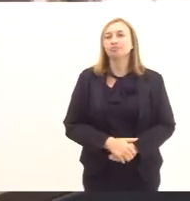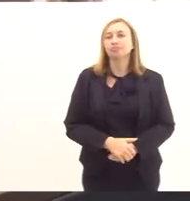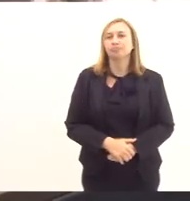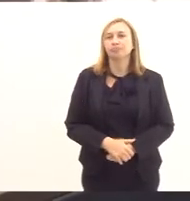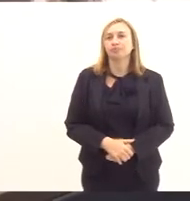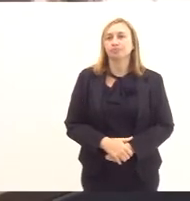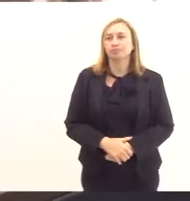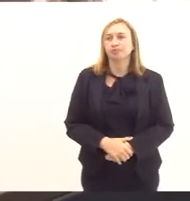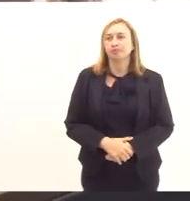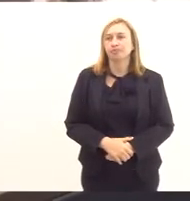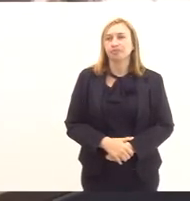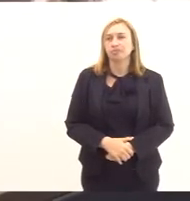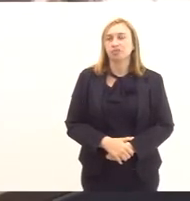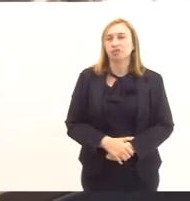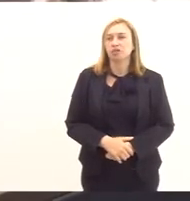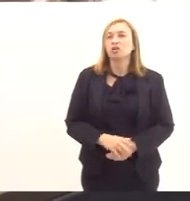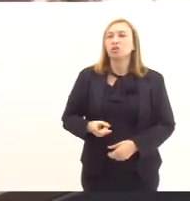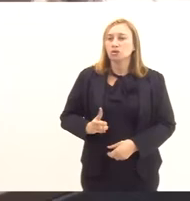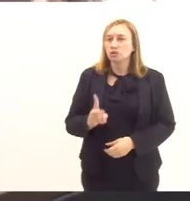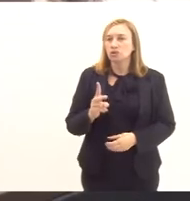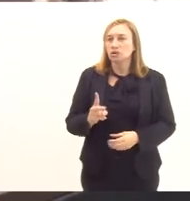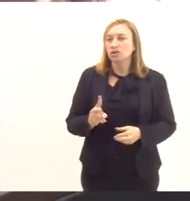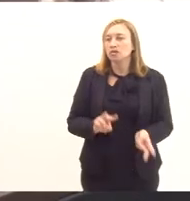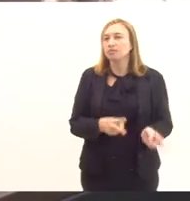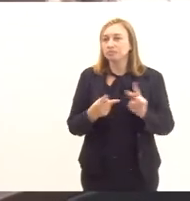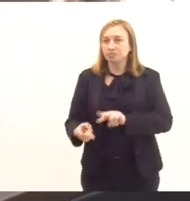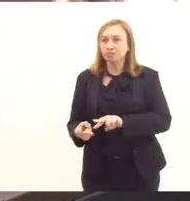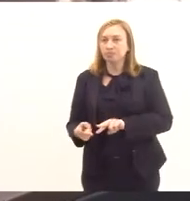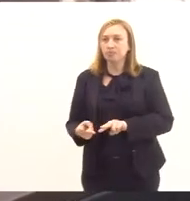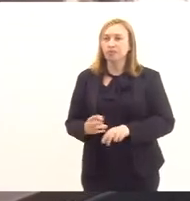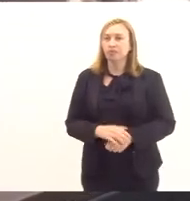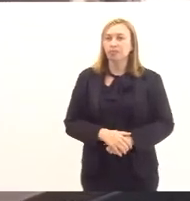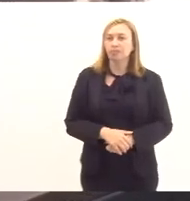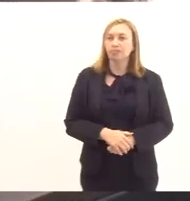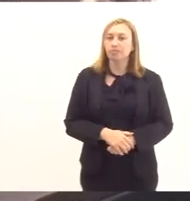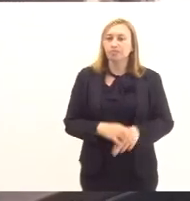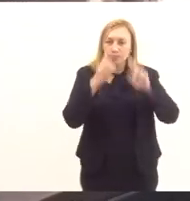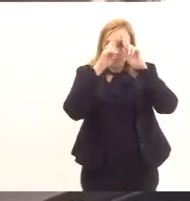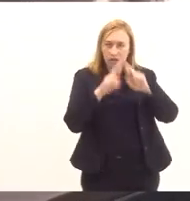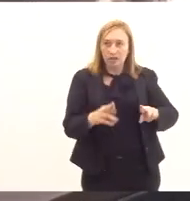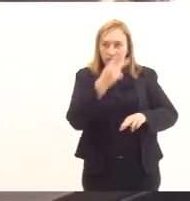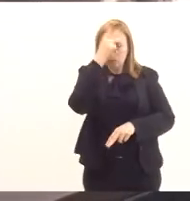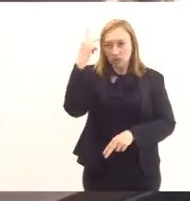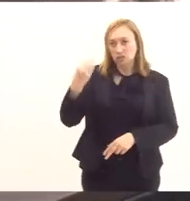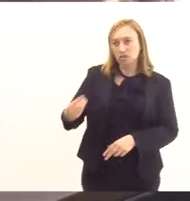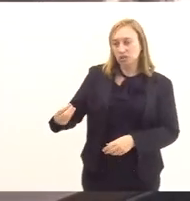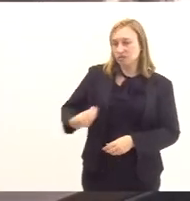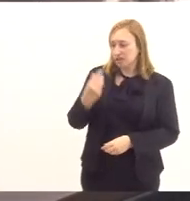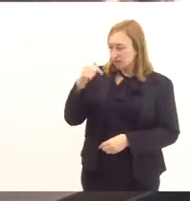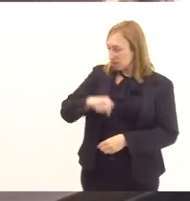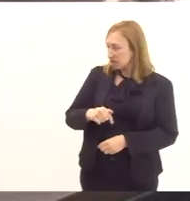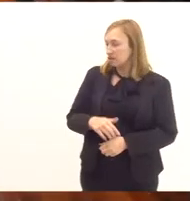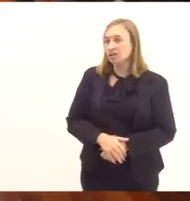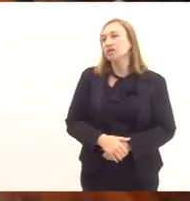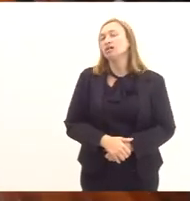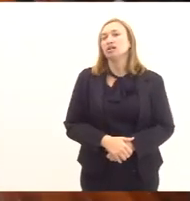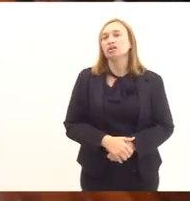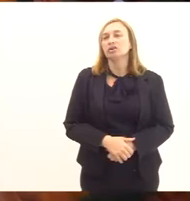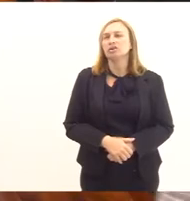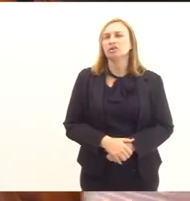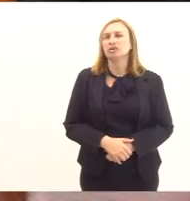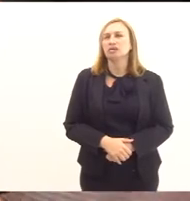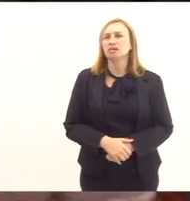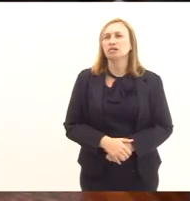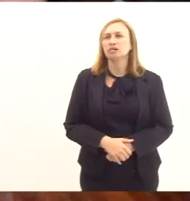e vou manter o meu encaminhamento Deputado para respeitar as pessoas que aqui vieram eu sou eu no